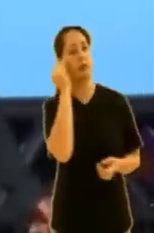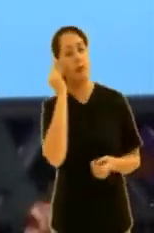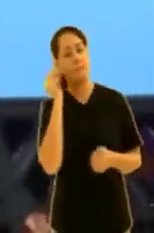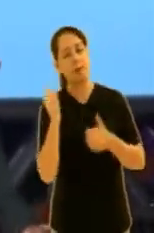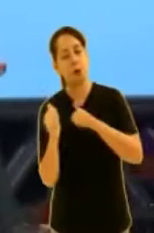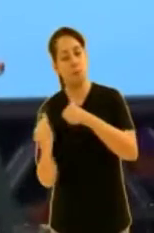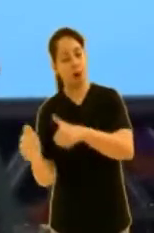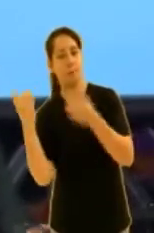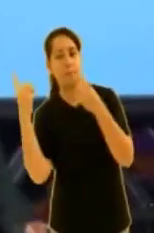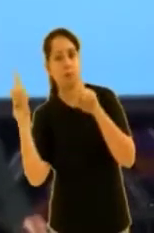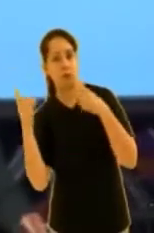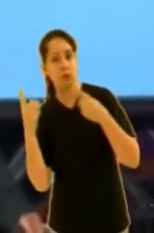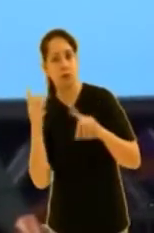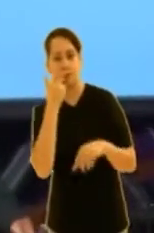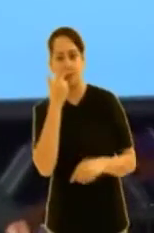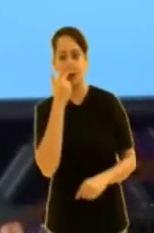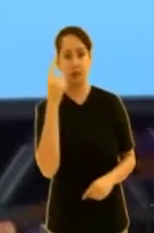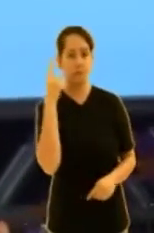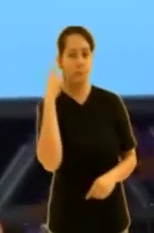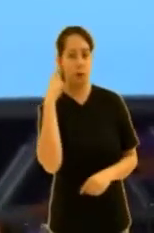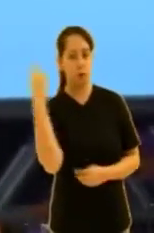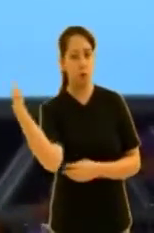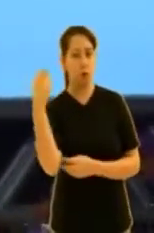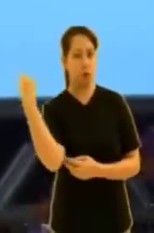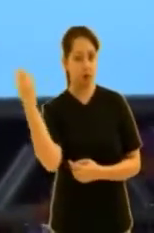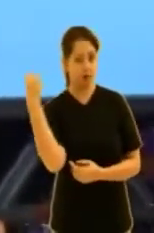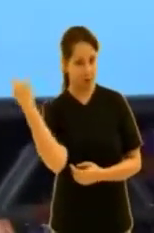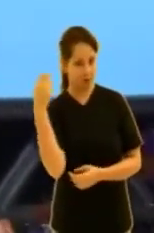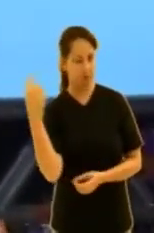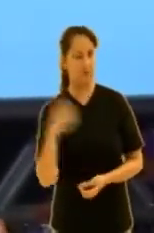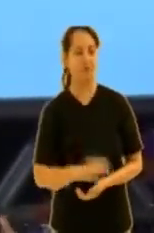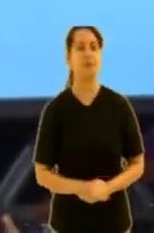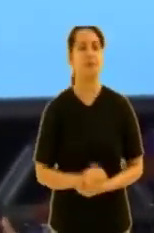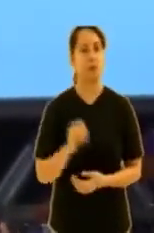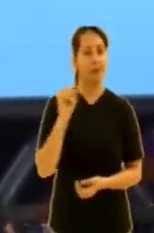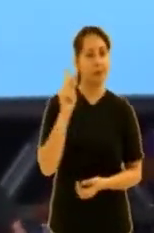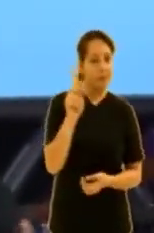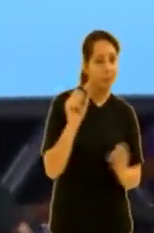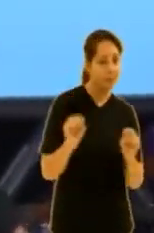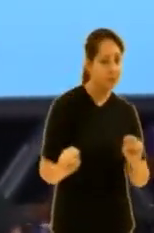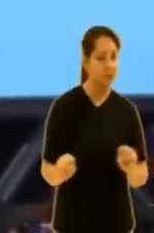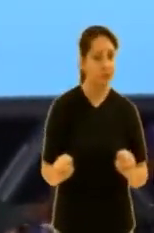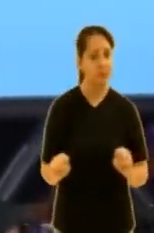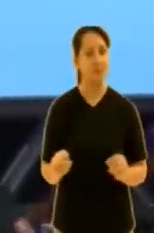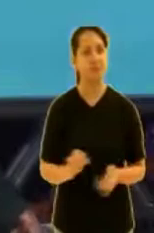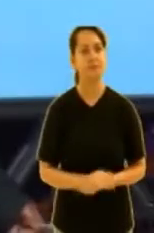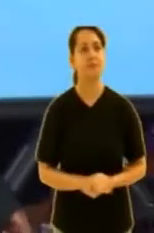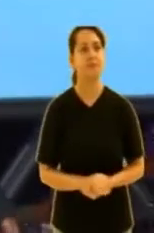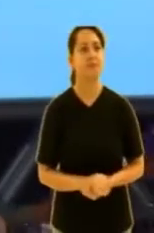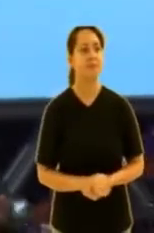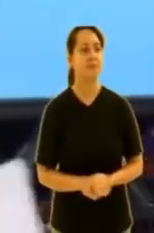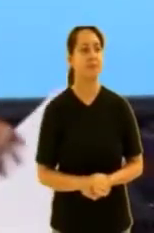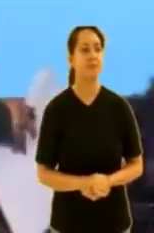da música, que lembra muito o som do rock rock, certo? Podemos? Então coloca a música lá, querido.